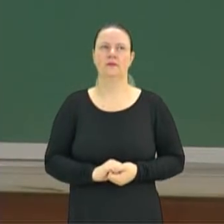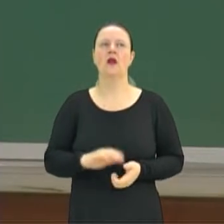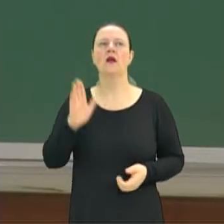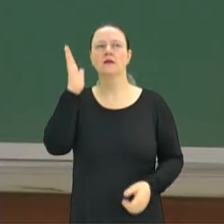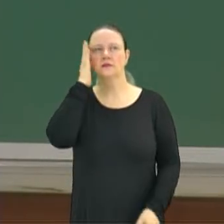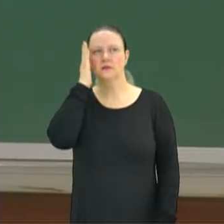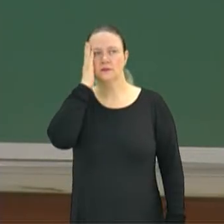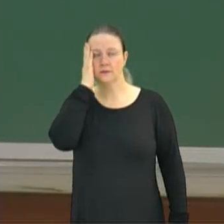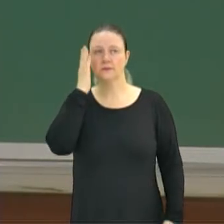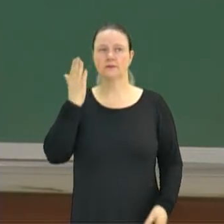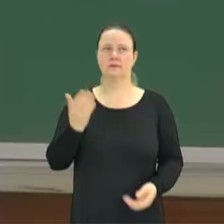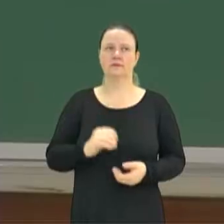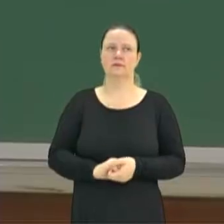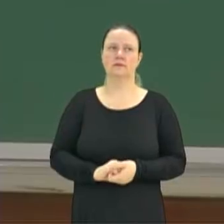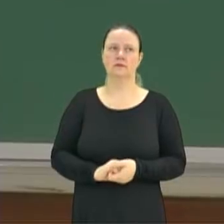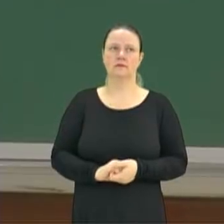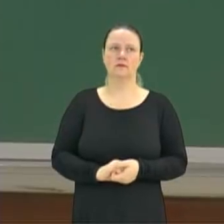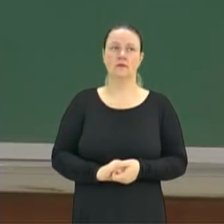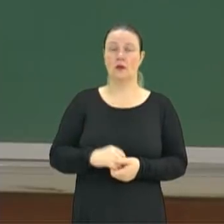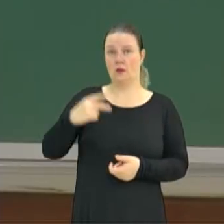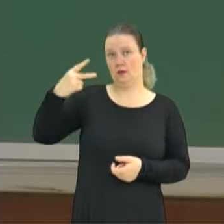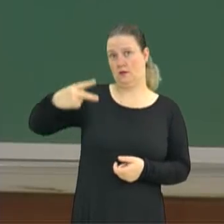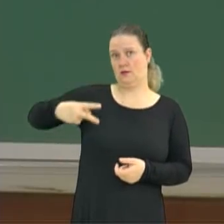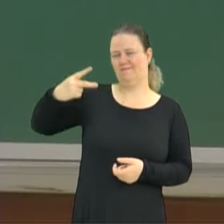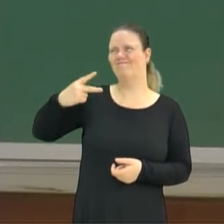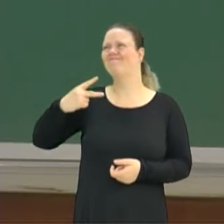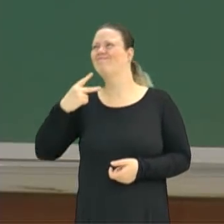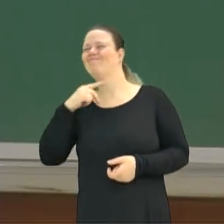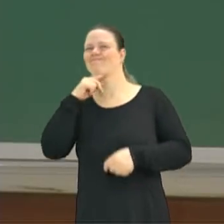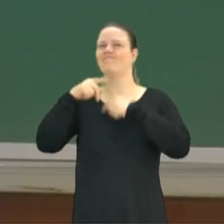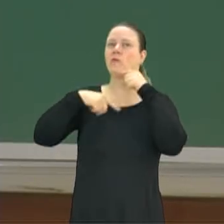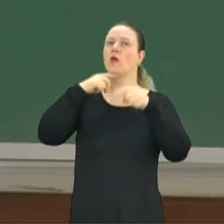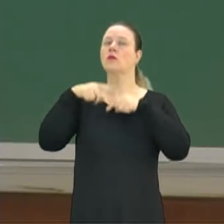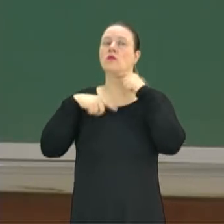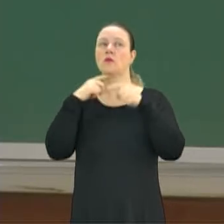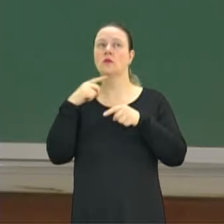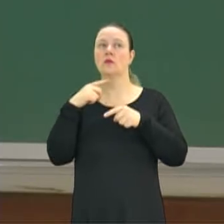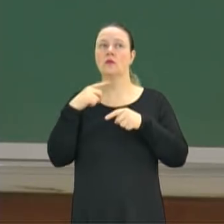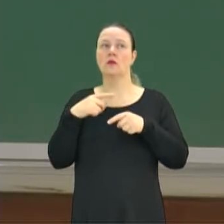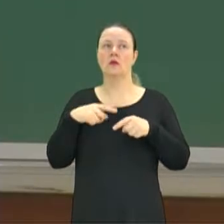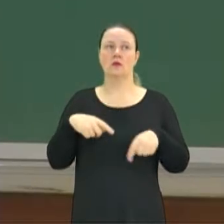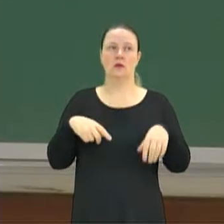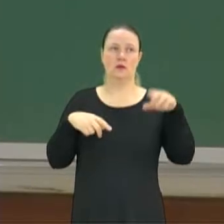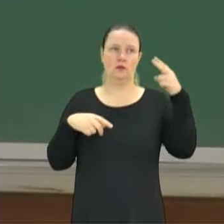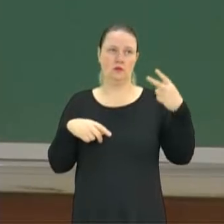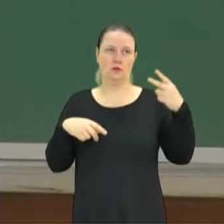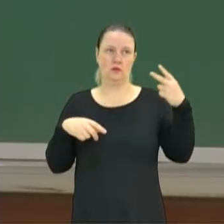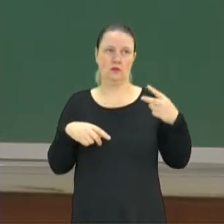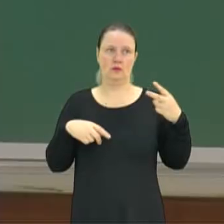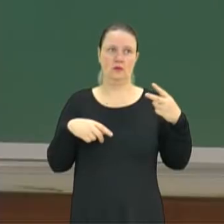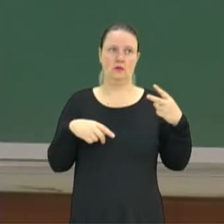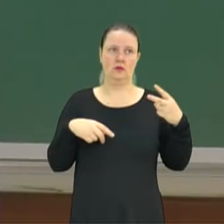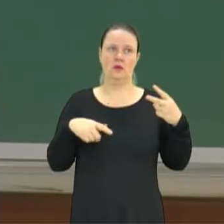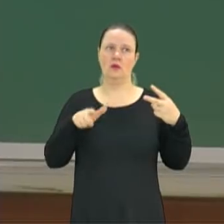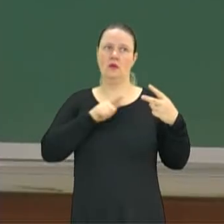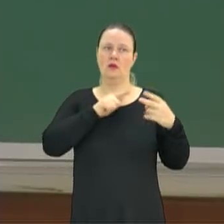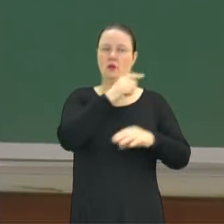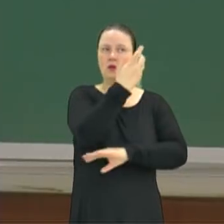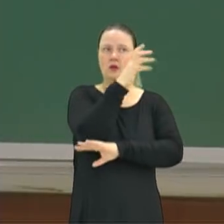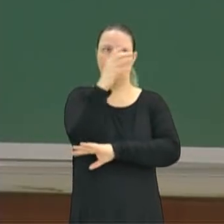sabe que é o número 3. Essas duas aqui a gente fica na dúvida, né? Tem aqui árvore, preguiça e pulga, árvore, cuti e